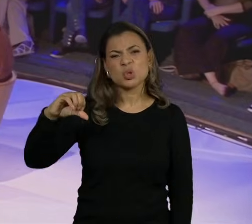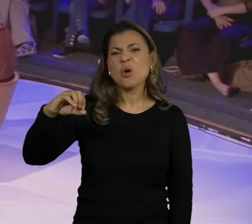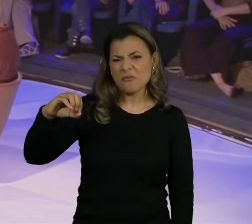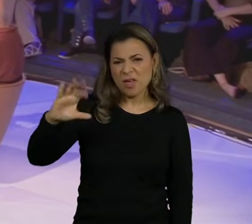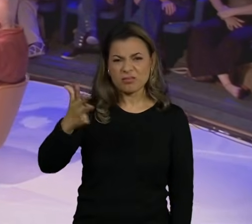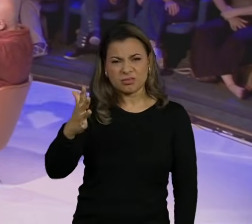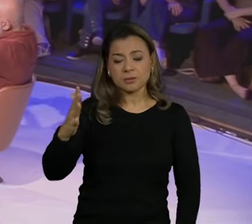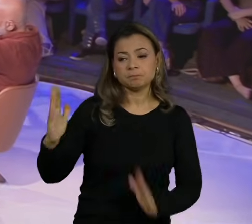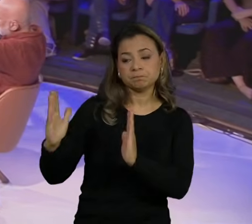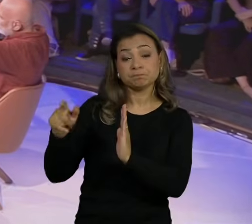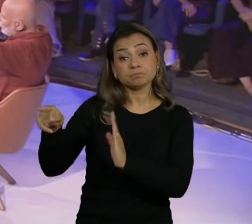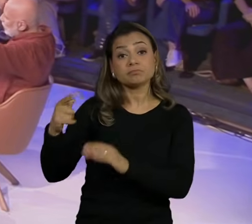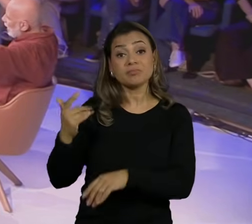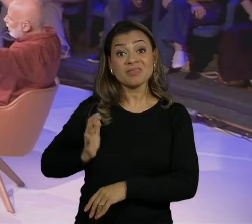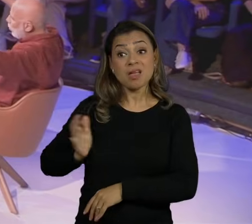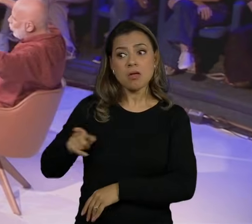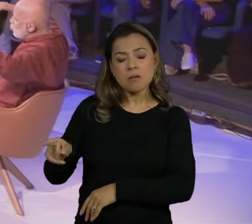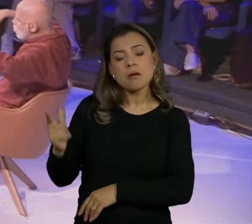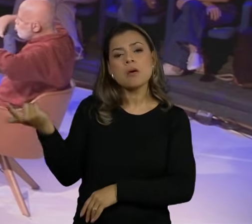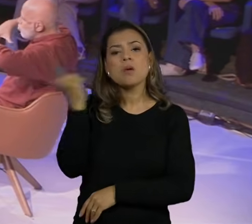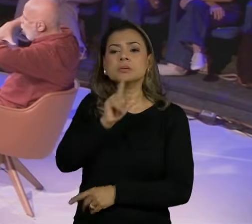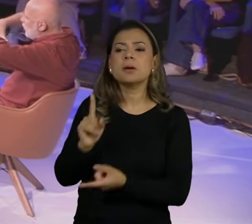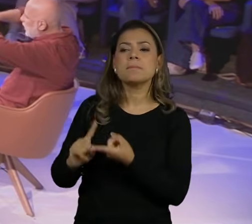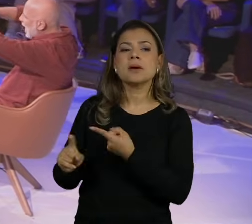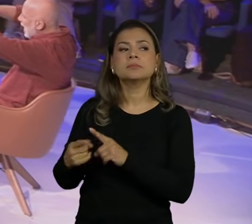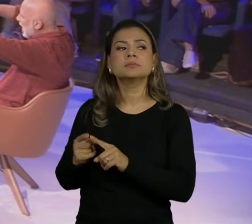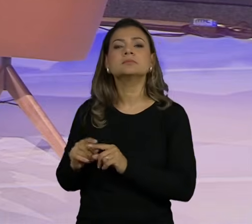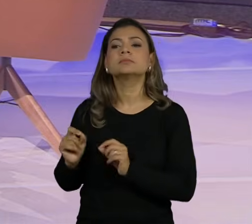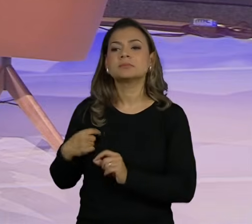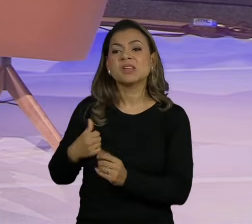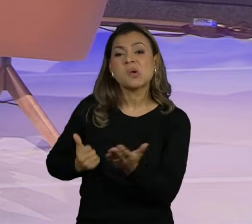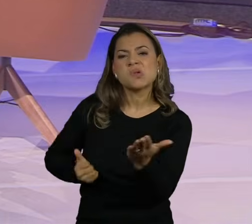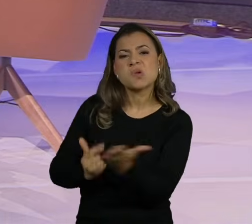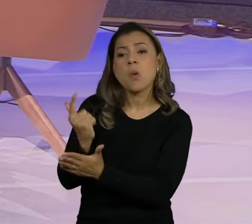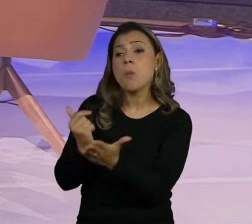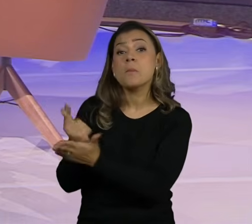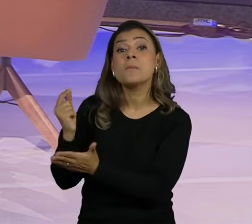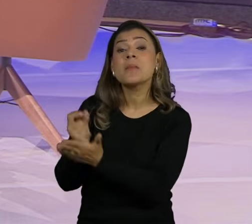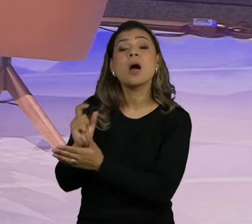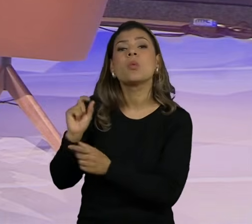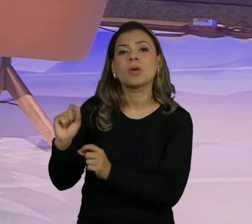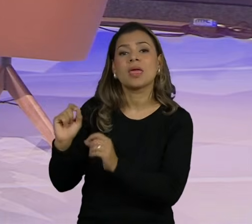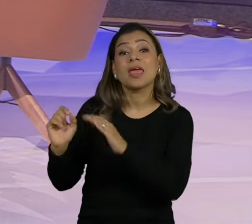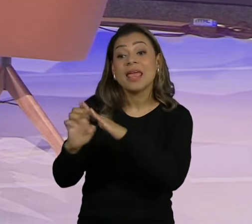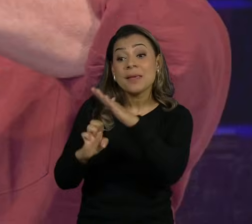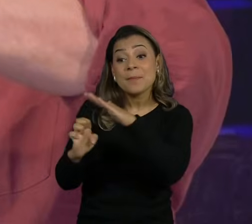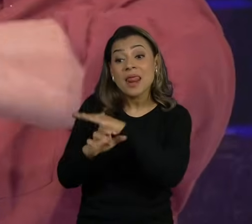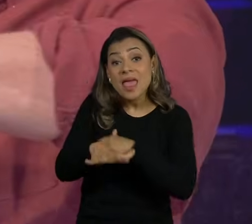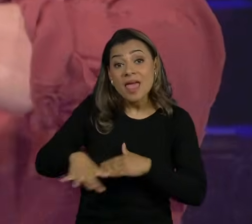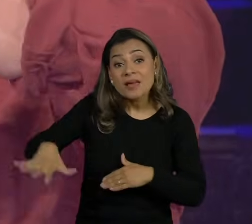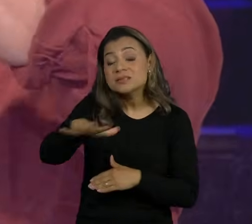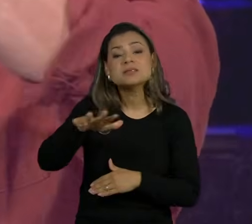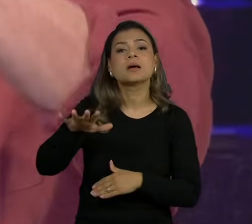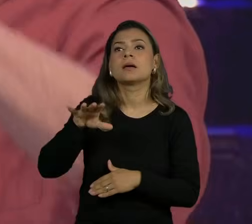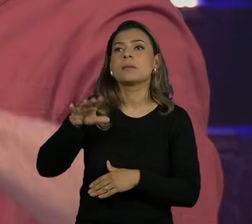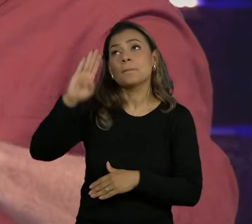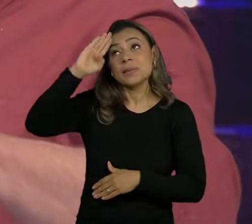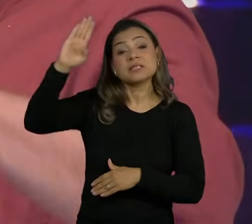1990, né, eles conseguiram comprar a esfera pública,